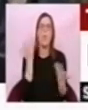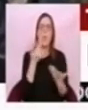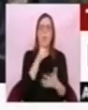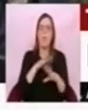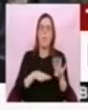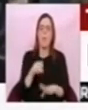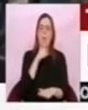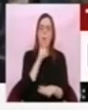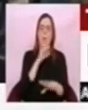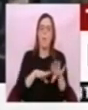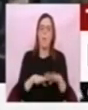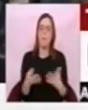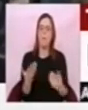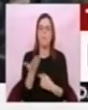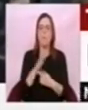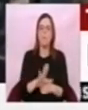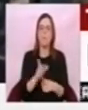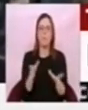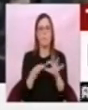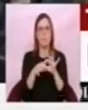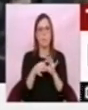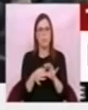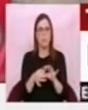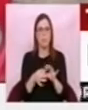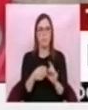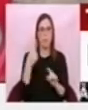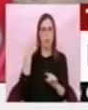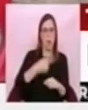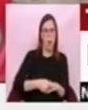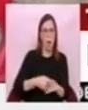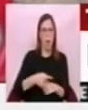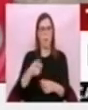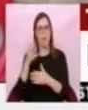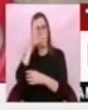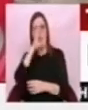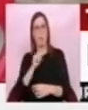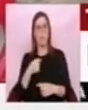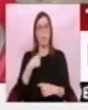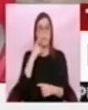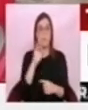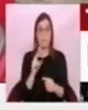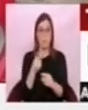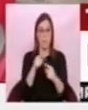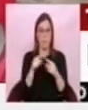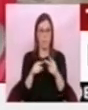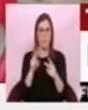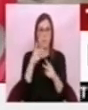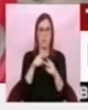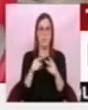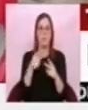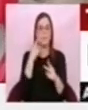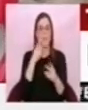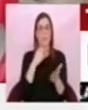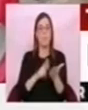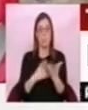feita essa cooperação entre a Ordem e o Governo neste teremos sentido? Que ver em dois, teremos que ver em dois espaços e teremos que